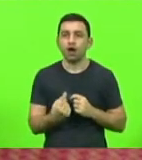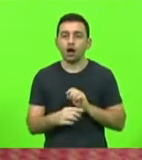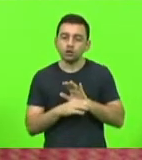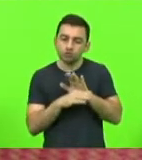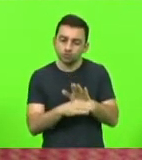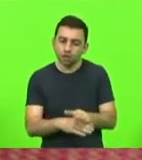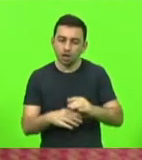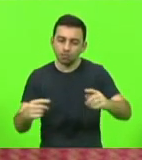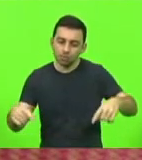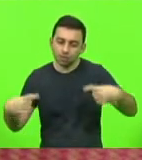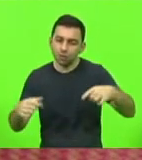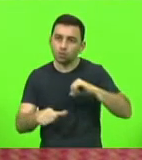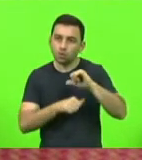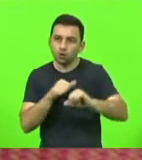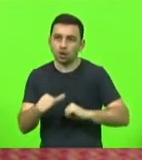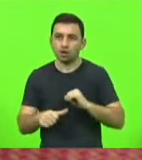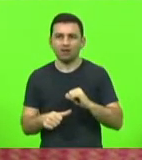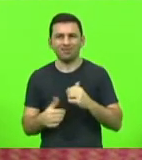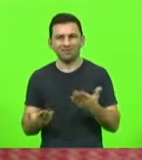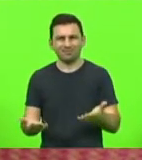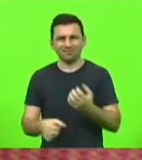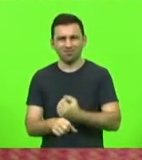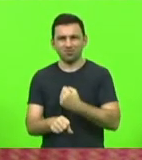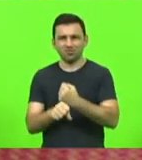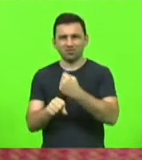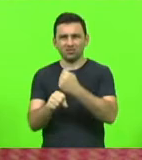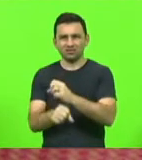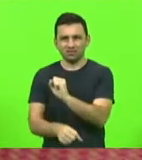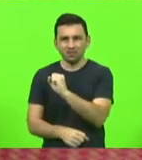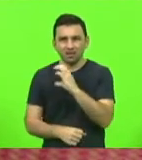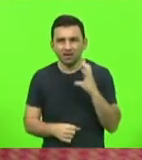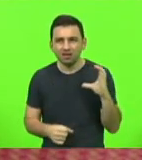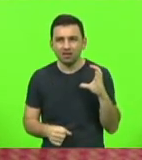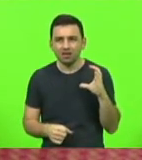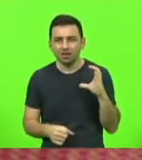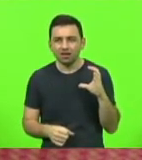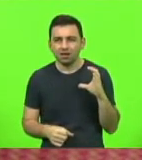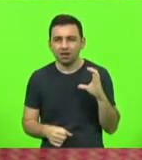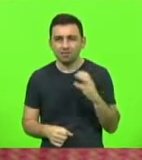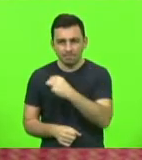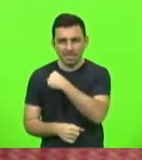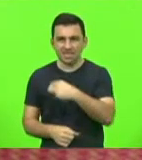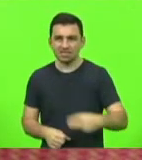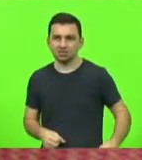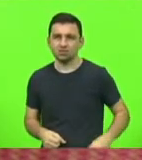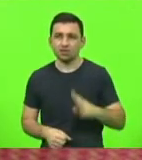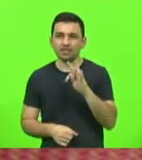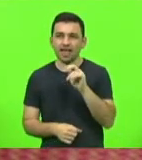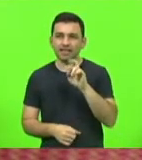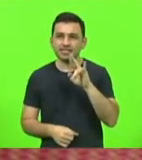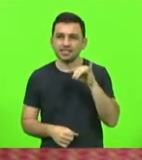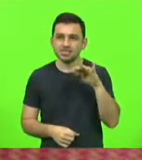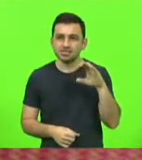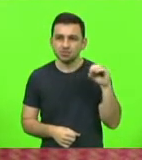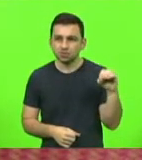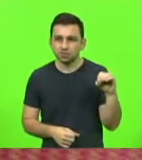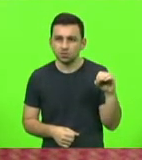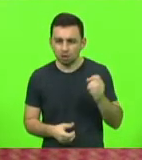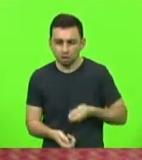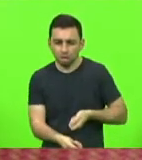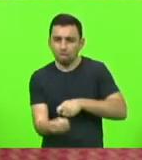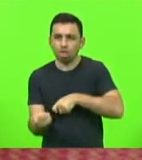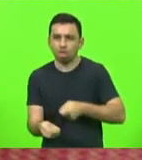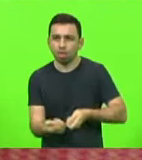pneu. Mas uma obra para Santa Catarina, o ministro Tarcísio mandar jogar piche